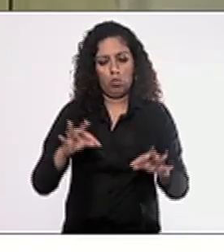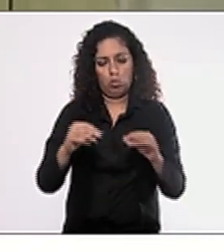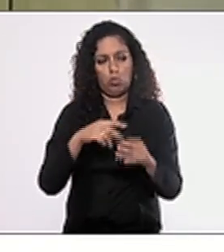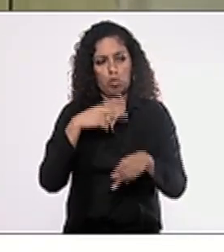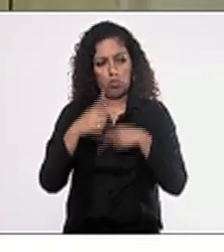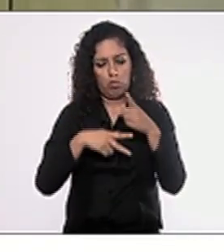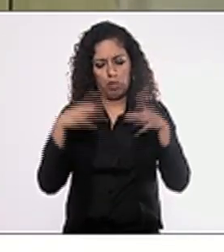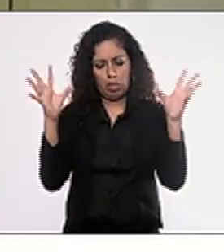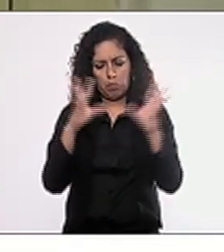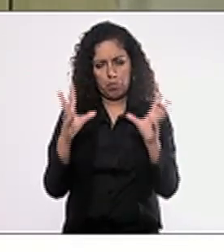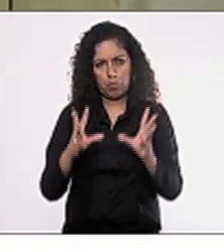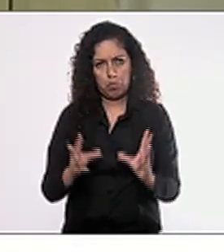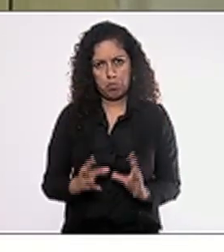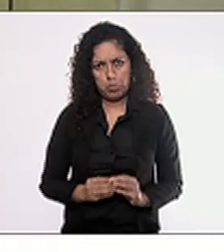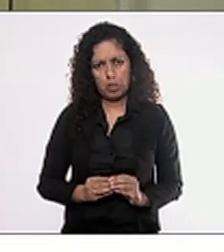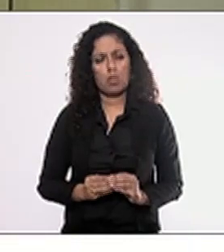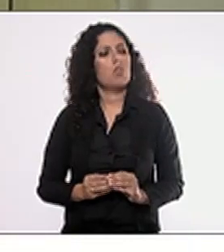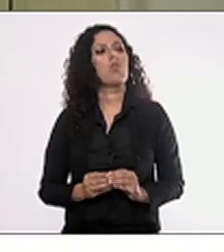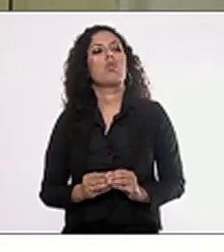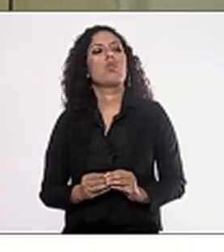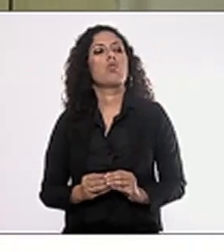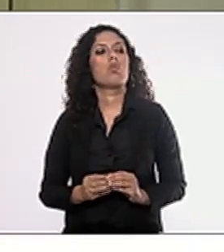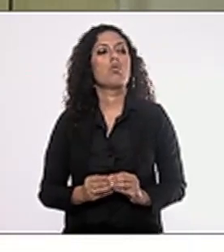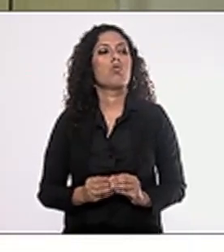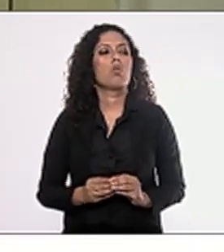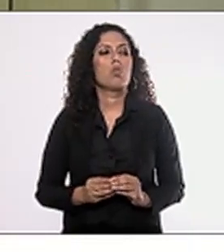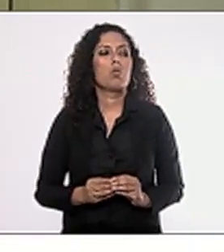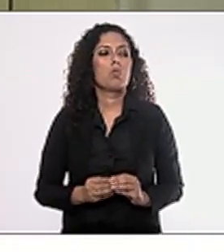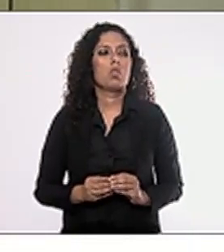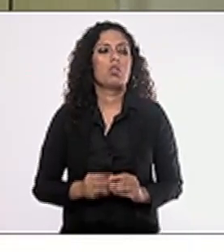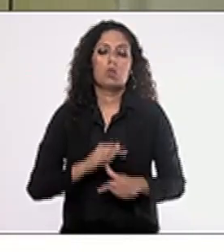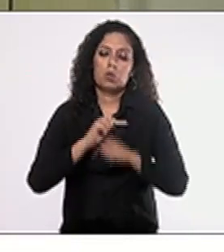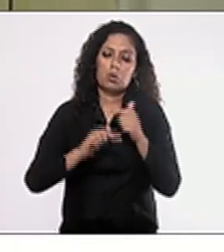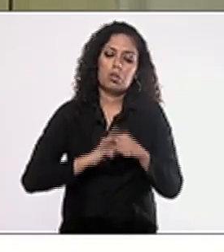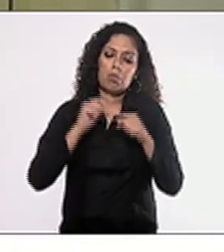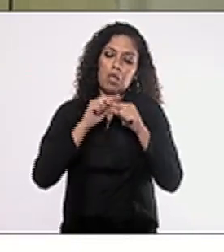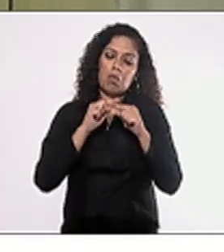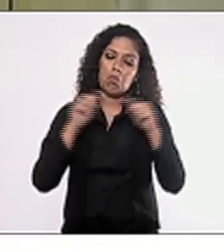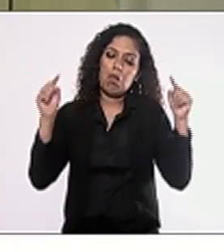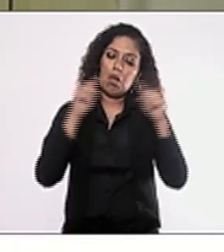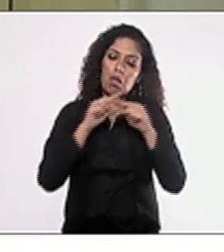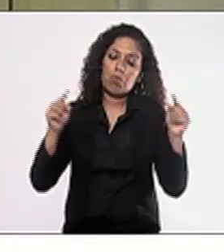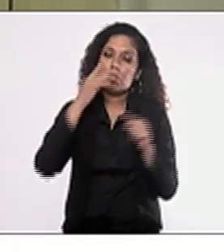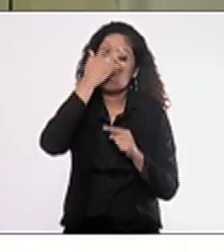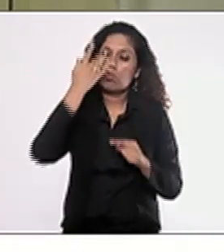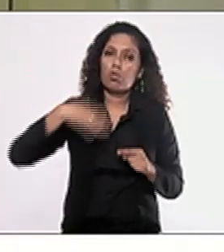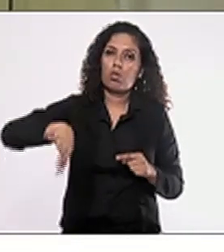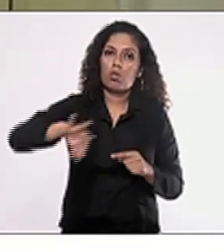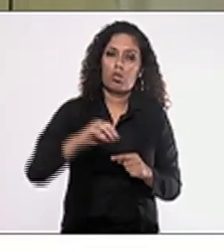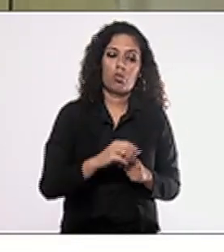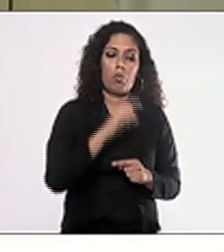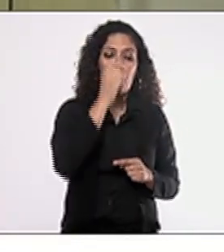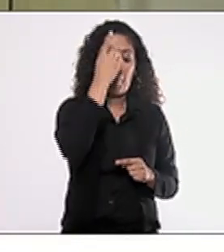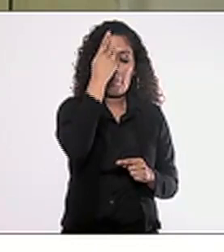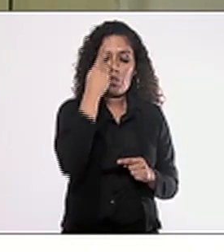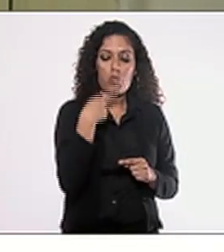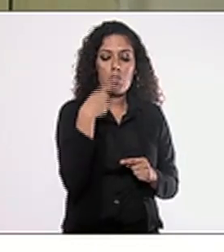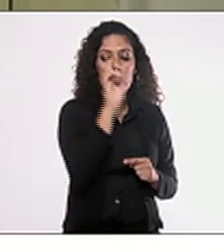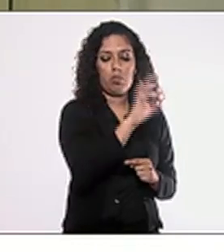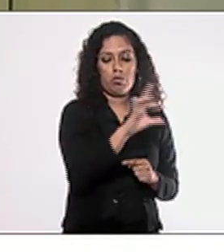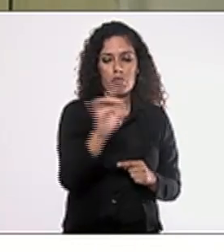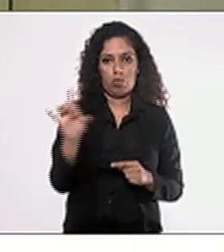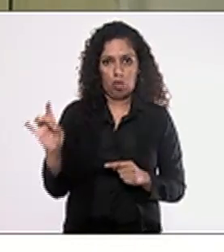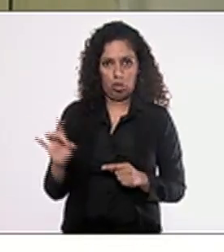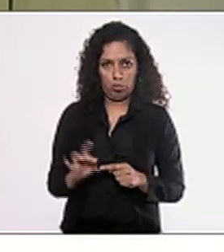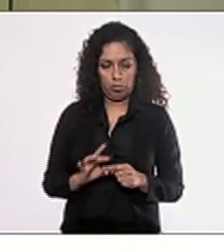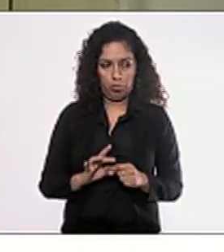tentar fazer uma visão das ações individuais, das reclamações individuais dos consumidores. Depois, o Eduardo pode falar alguma